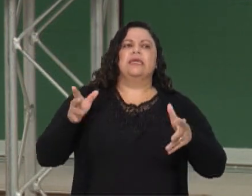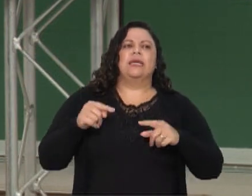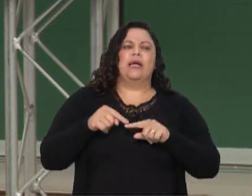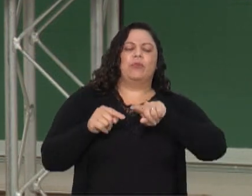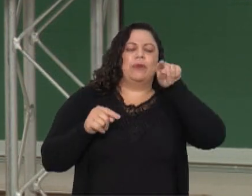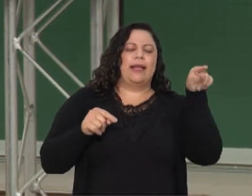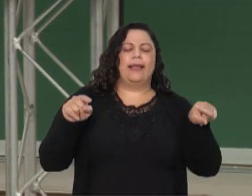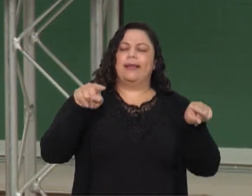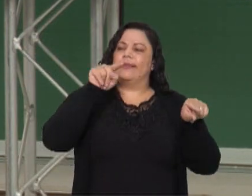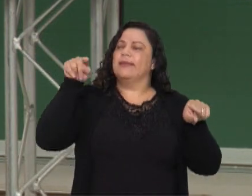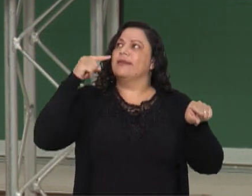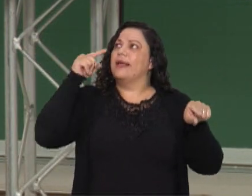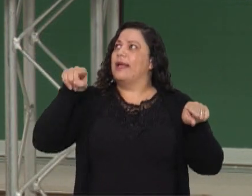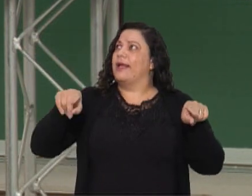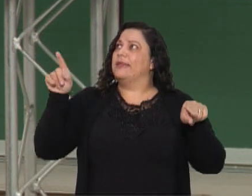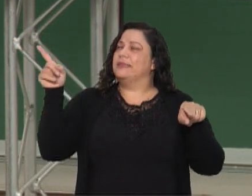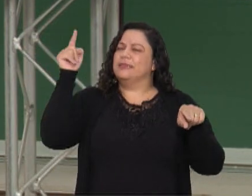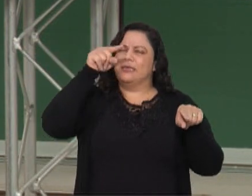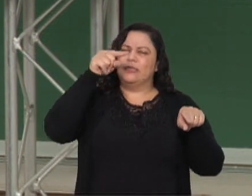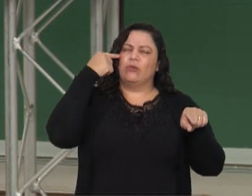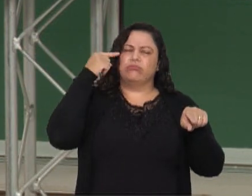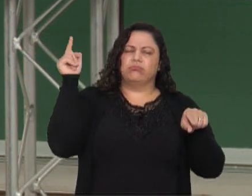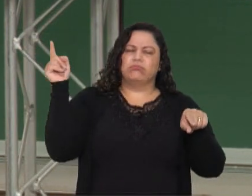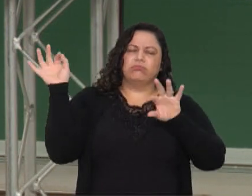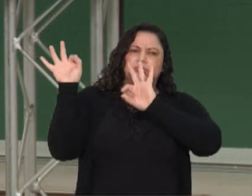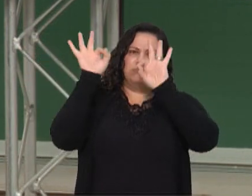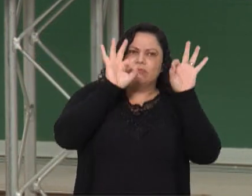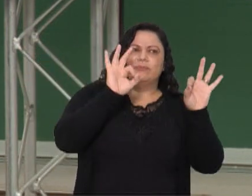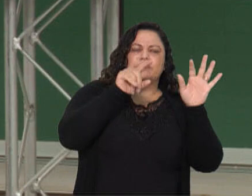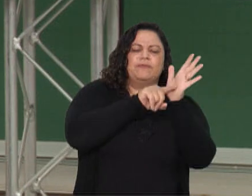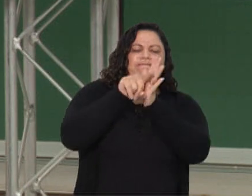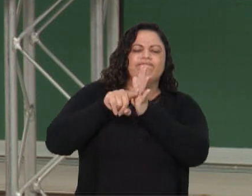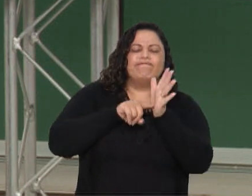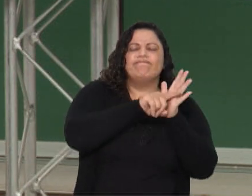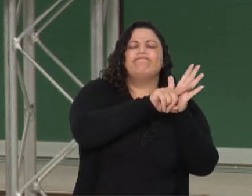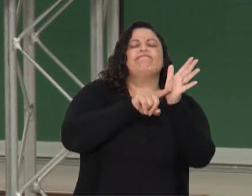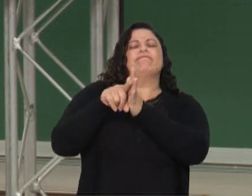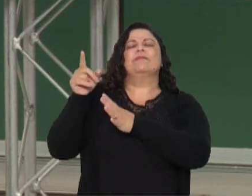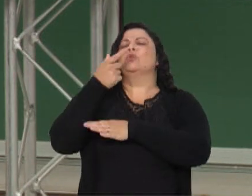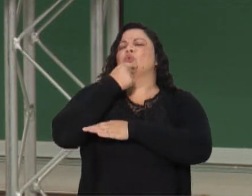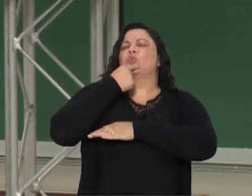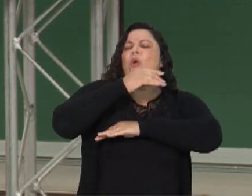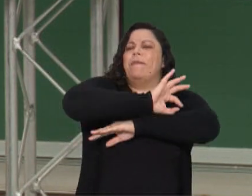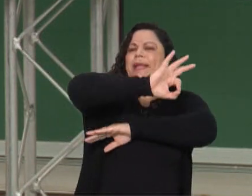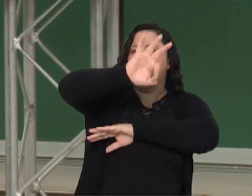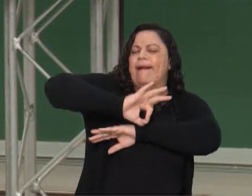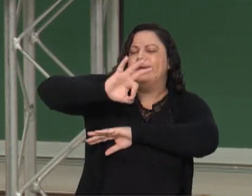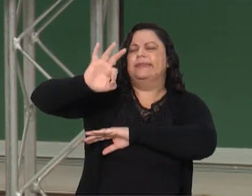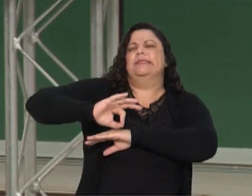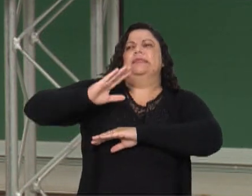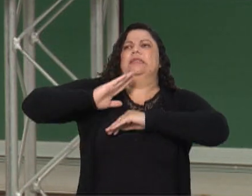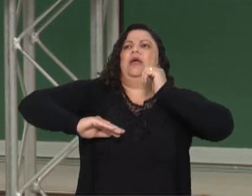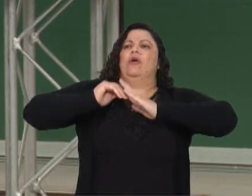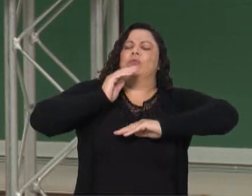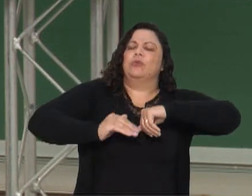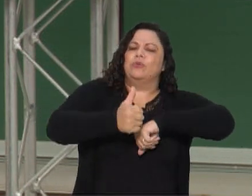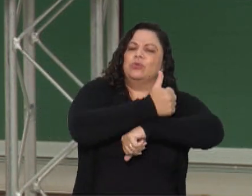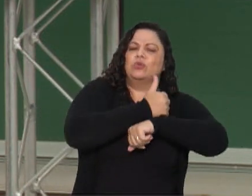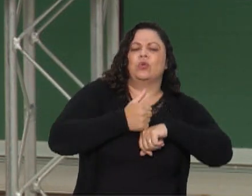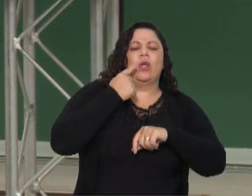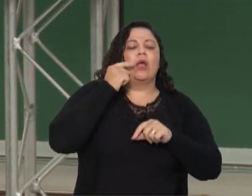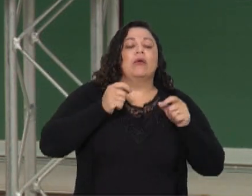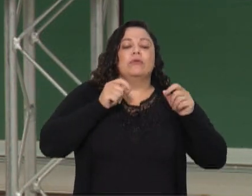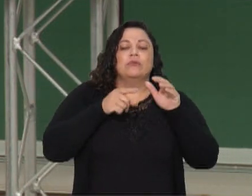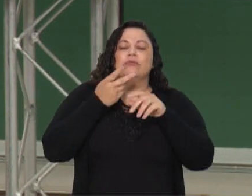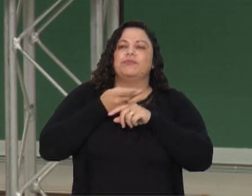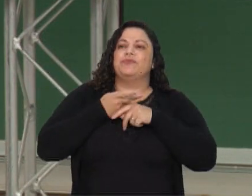todo um processo de pesquisa do arquiteto que está fazendo esse projeto, que recebeu a encomenda, né, de ver o local, de ver